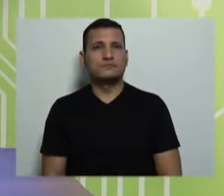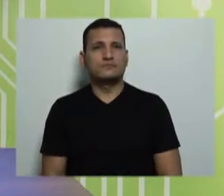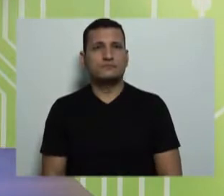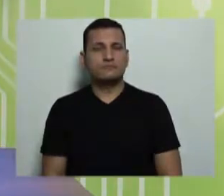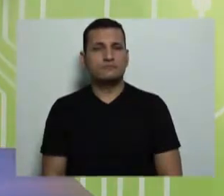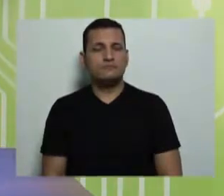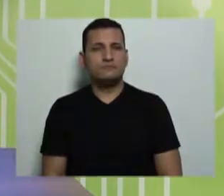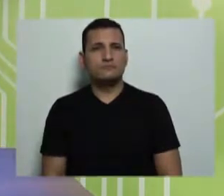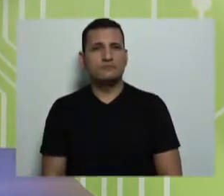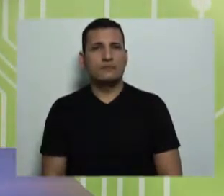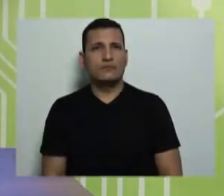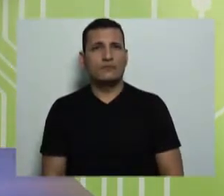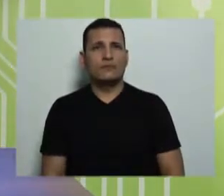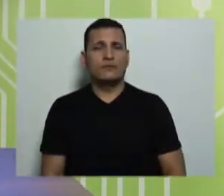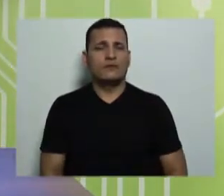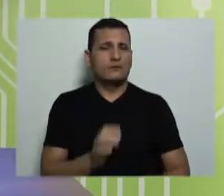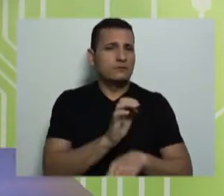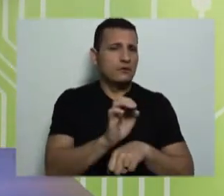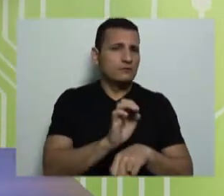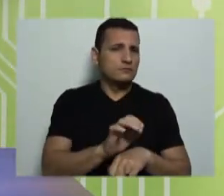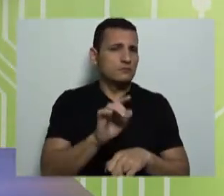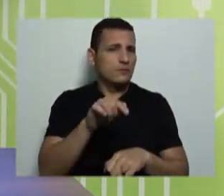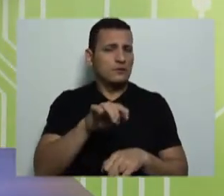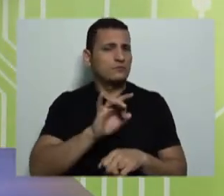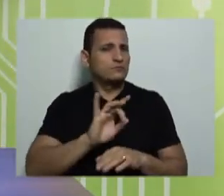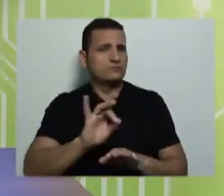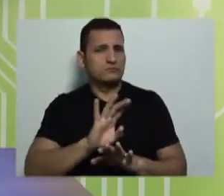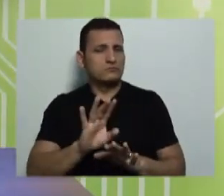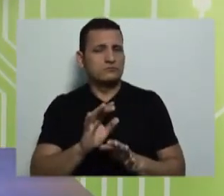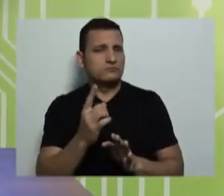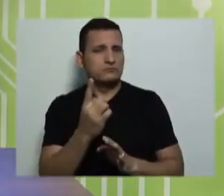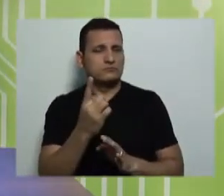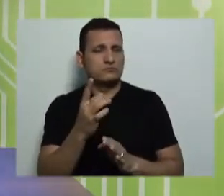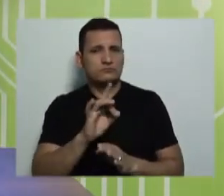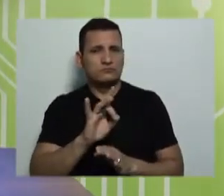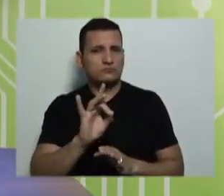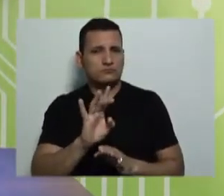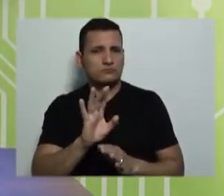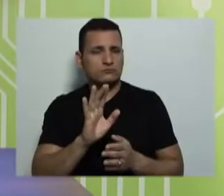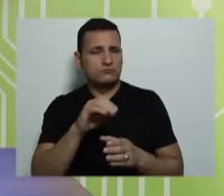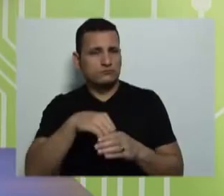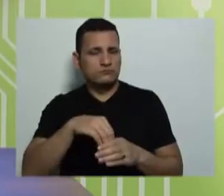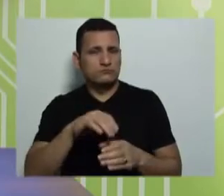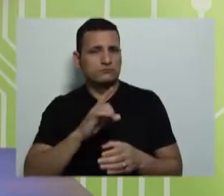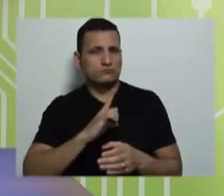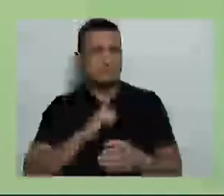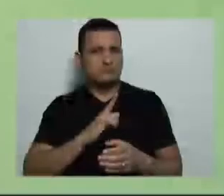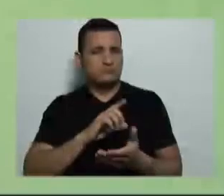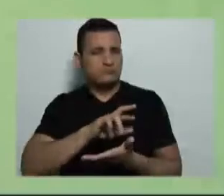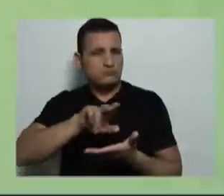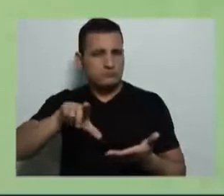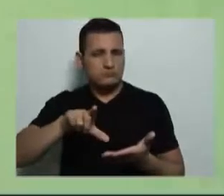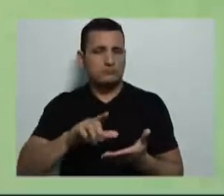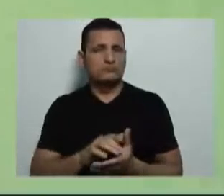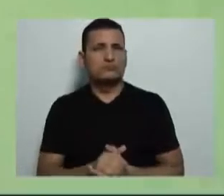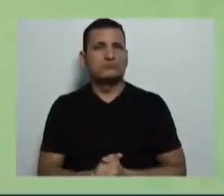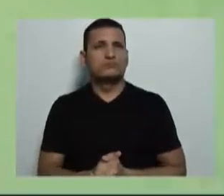Não necessariamente o estágio. O estágio é só uma dessas espécies. Tá certo, pessoal? Vamos prosseguir aí.